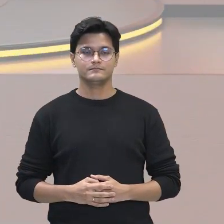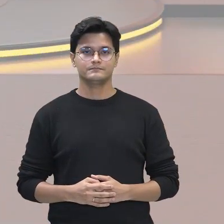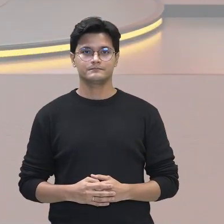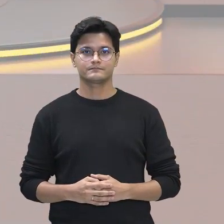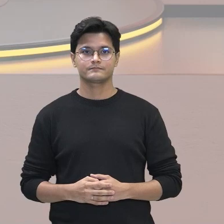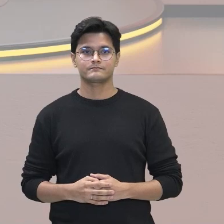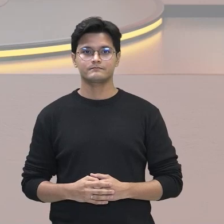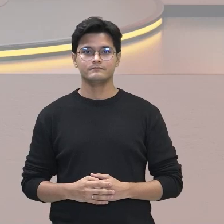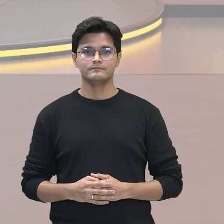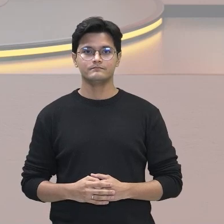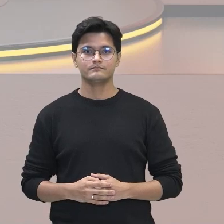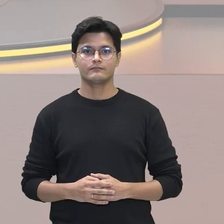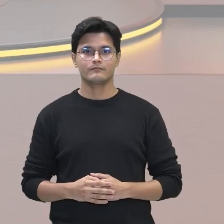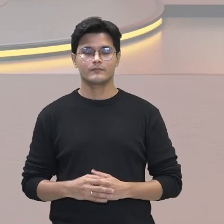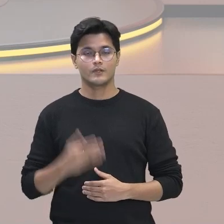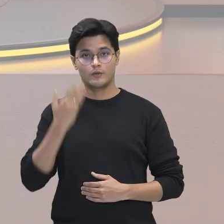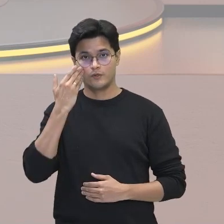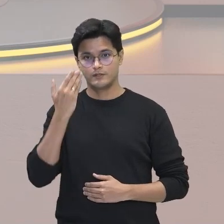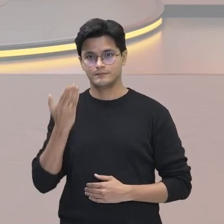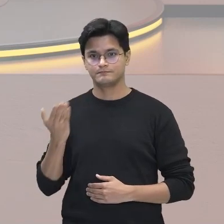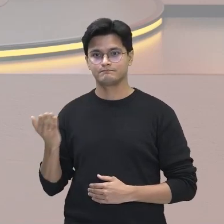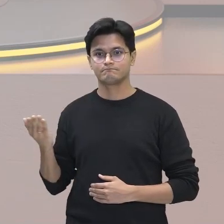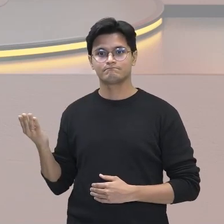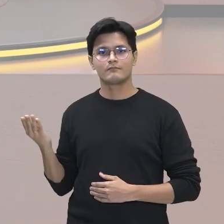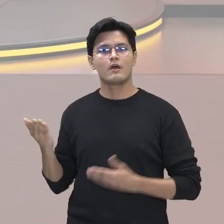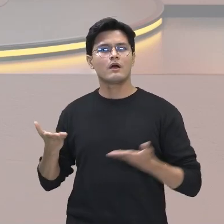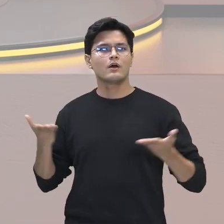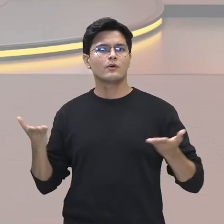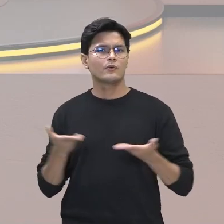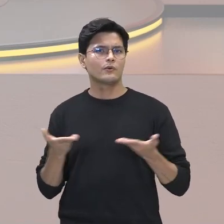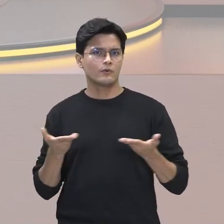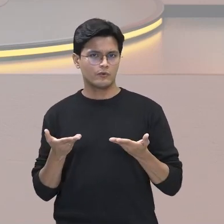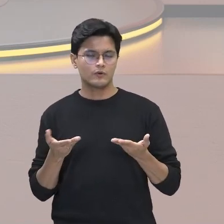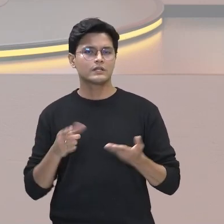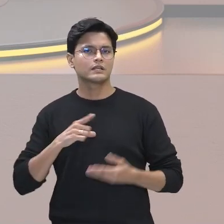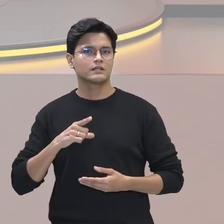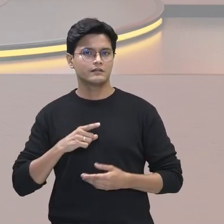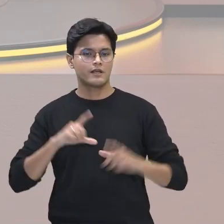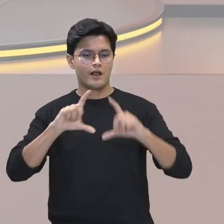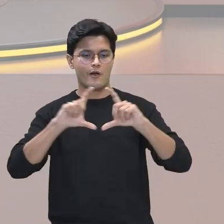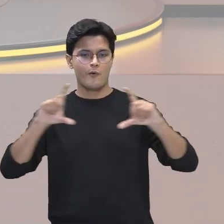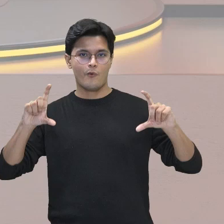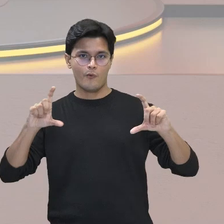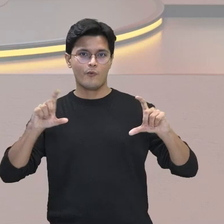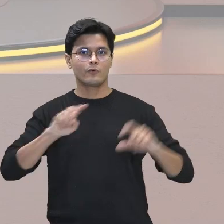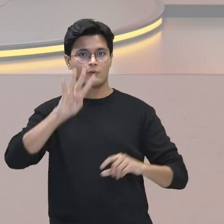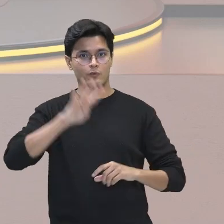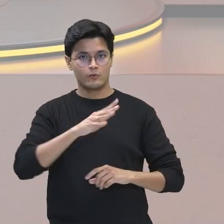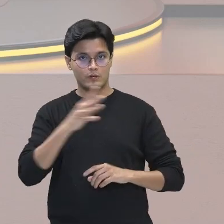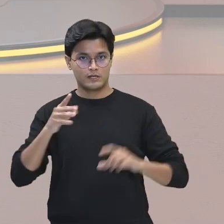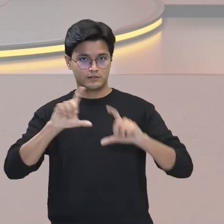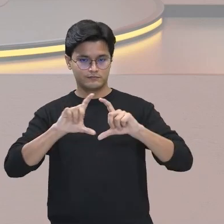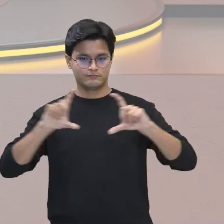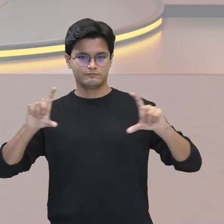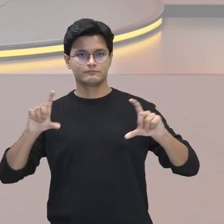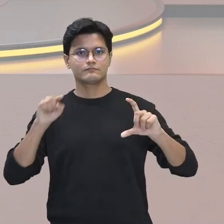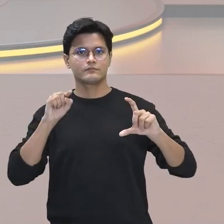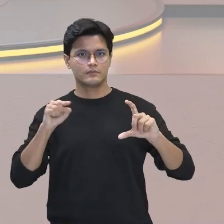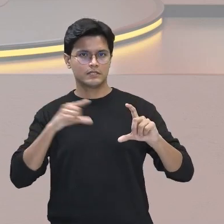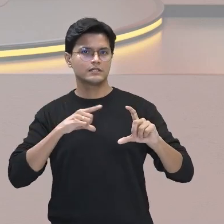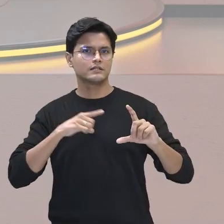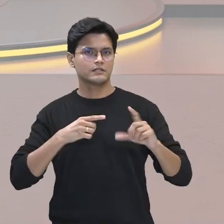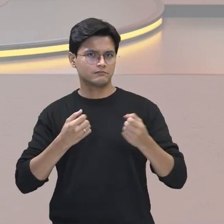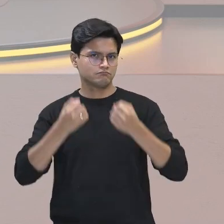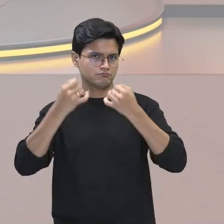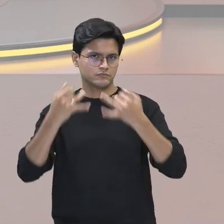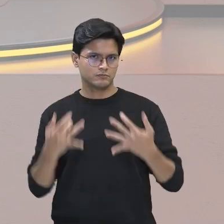Muito bem, então. Olha só, estamos aqui agora, né, com esse quadro aqui que já vai começar a trazer um pouquinho essas